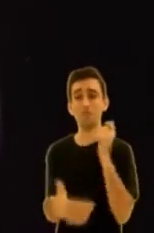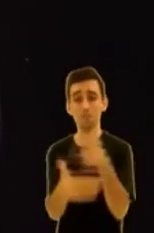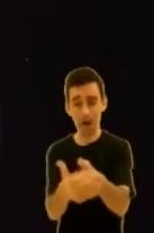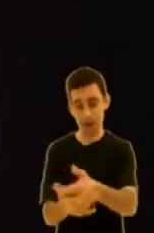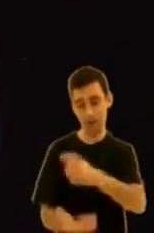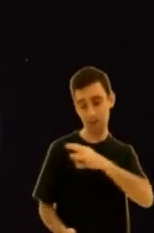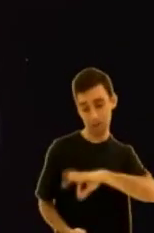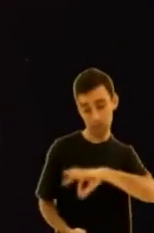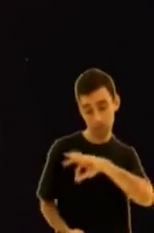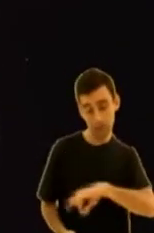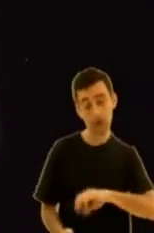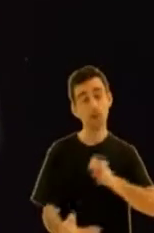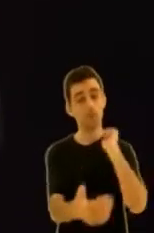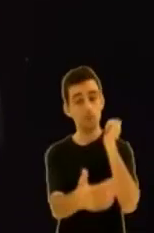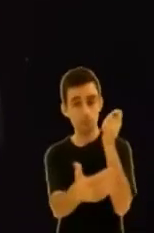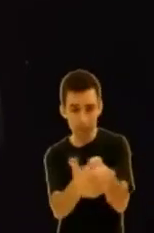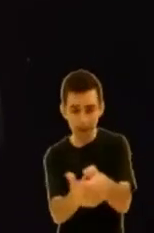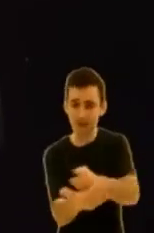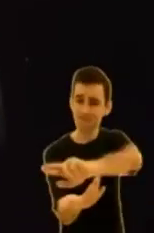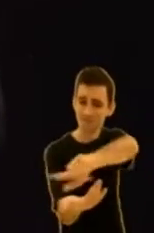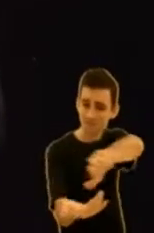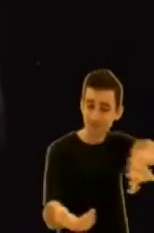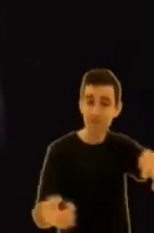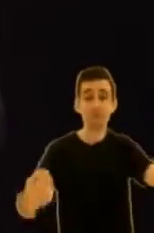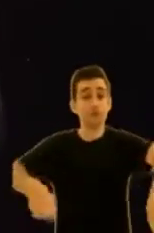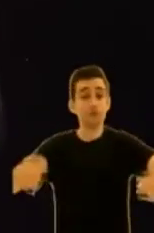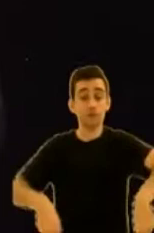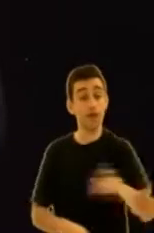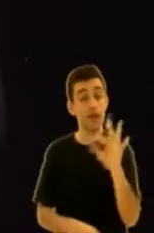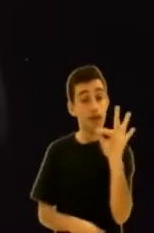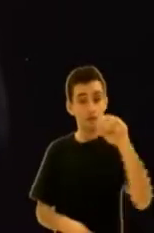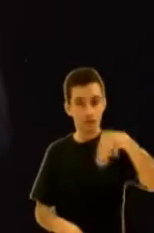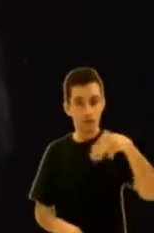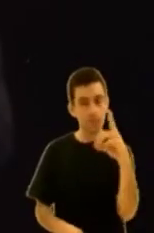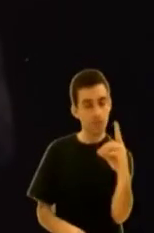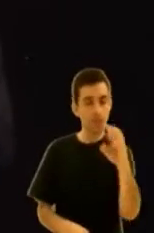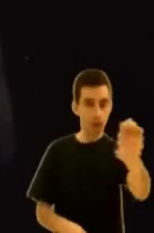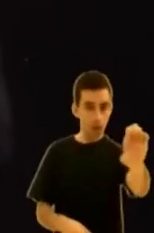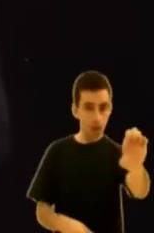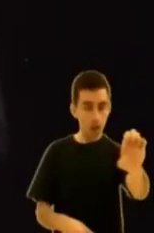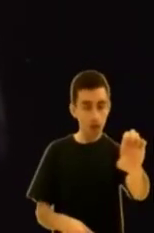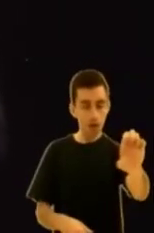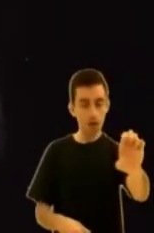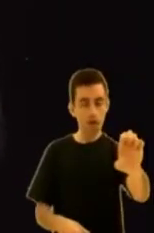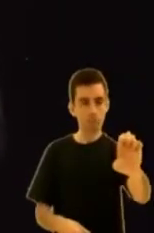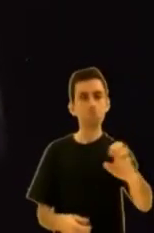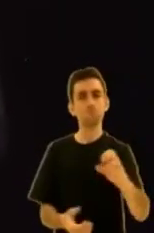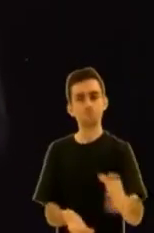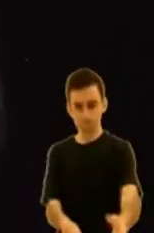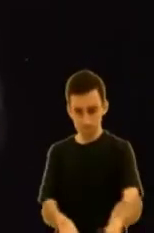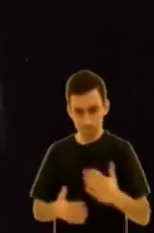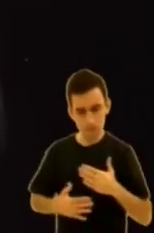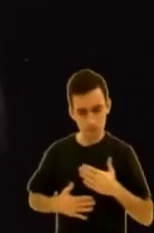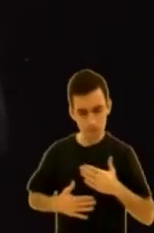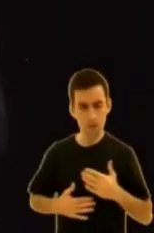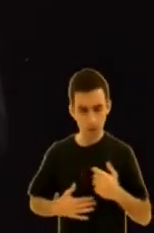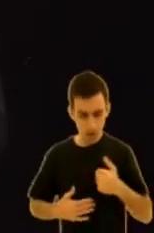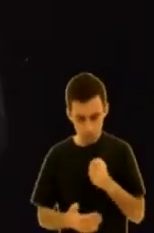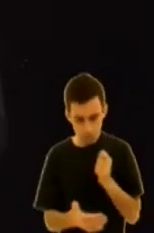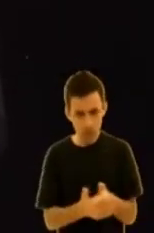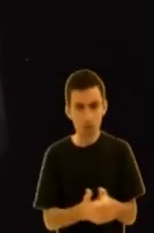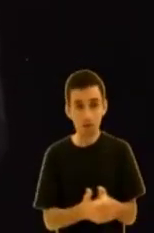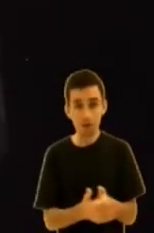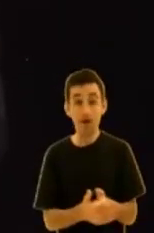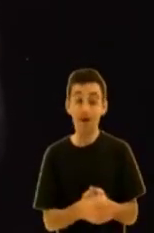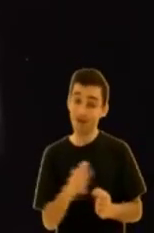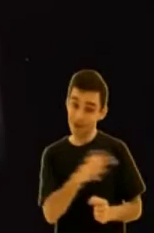piso, para pagar o custeio, que não é fácil. Quando o FNDE passa a assumir Parte desse investimento, indiretamente, que o